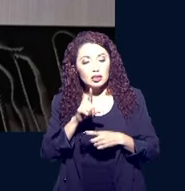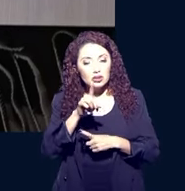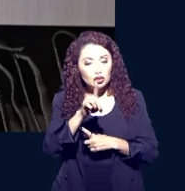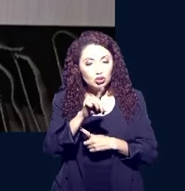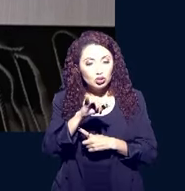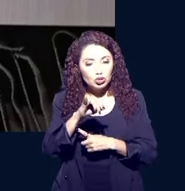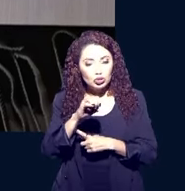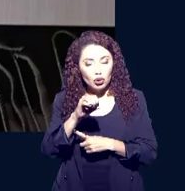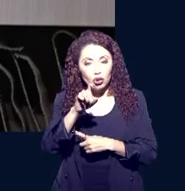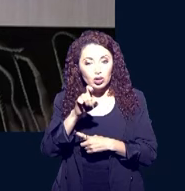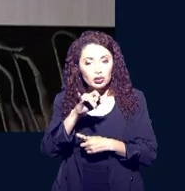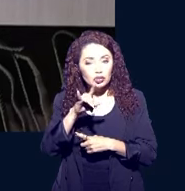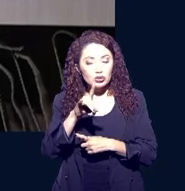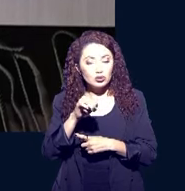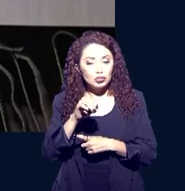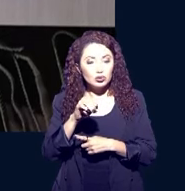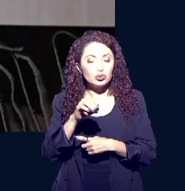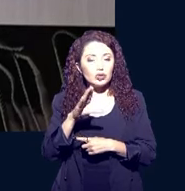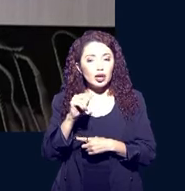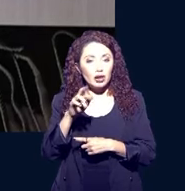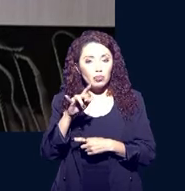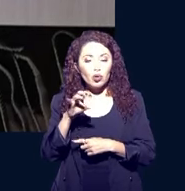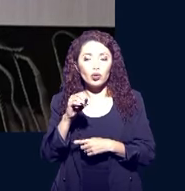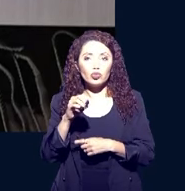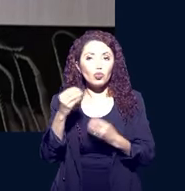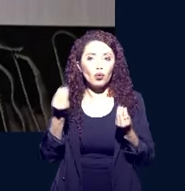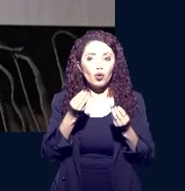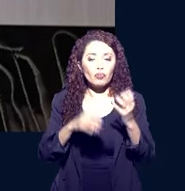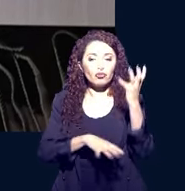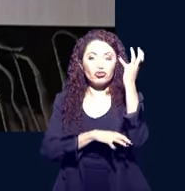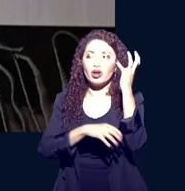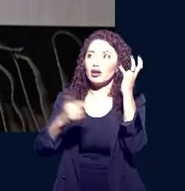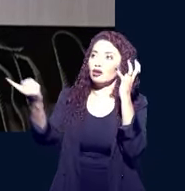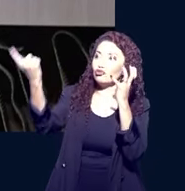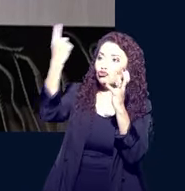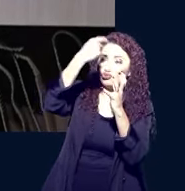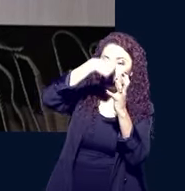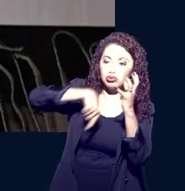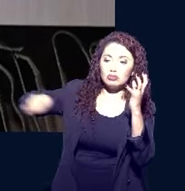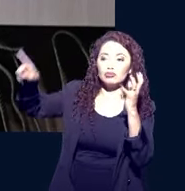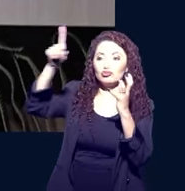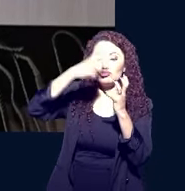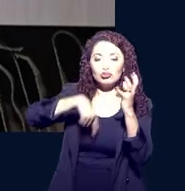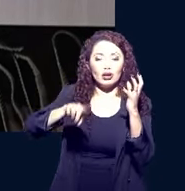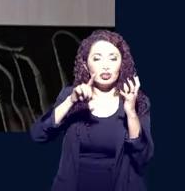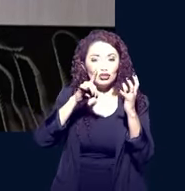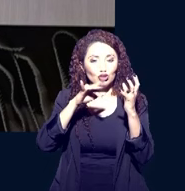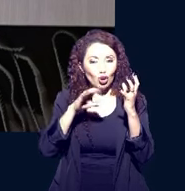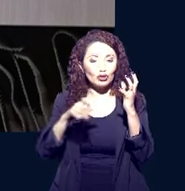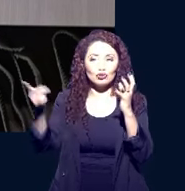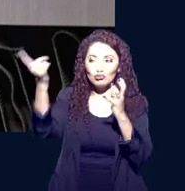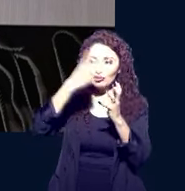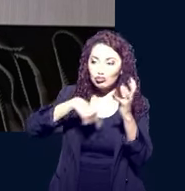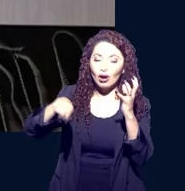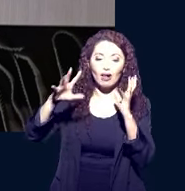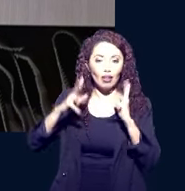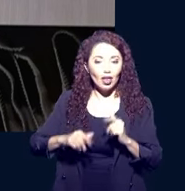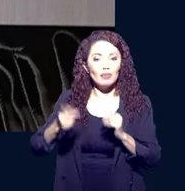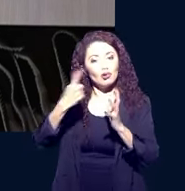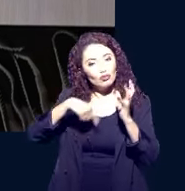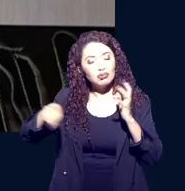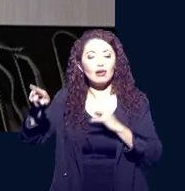mudança climática por via da fotossíntese quando a gente derruba a floresta a gente perde esse serviço ambiental e ainda devolve